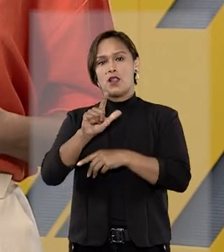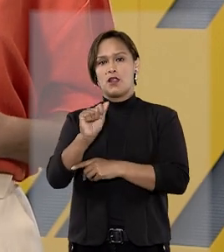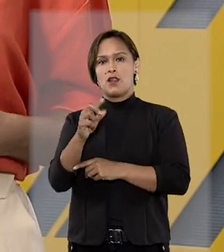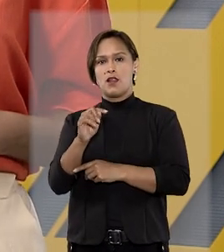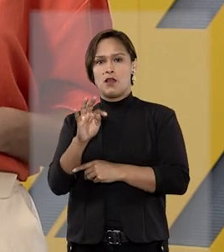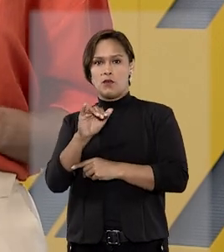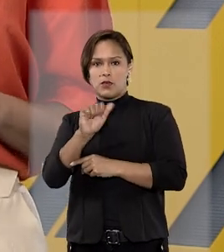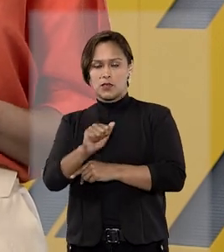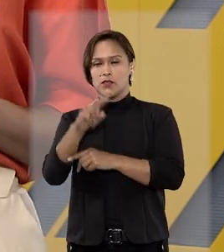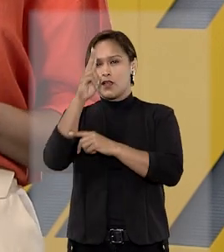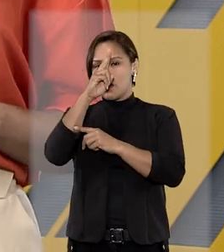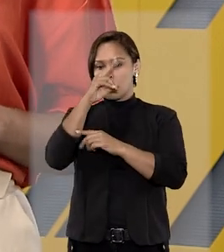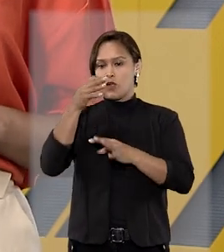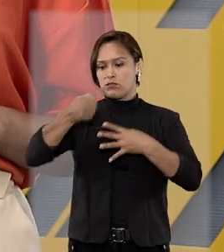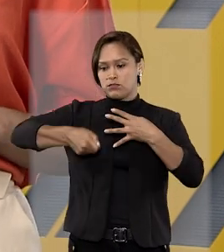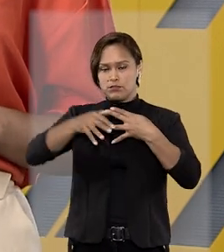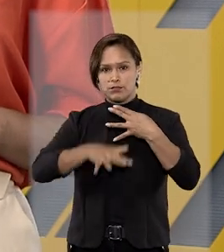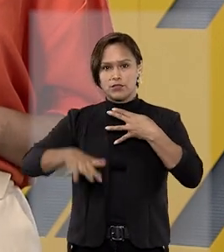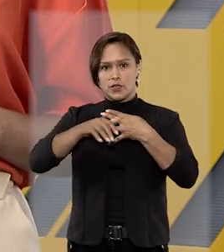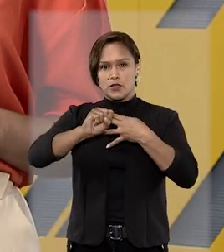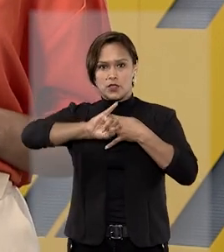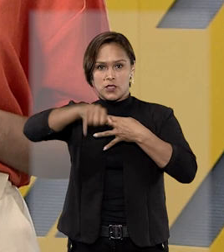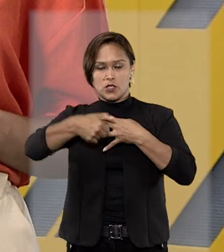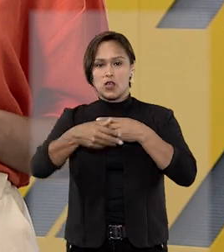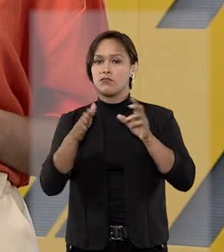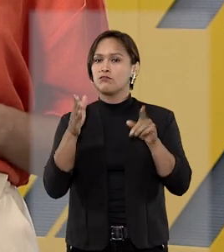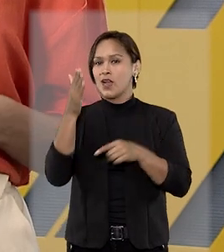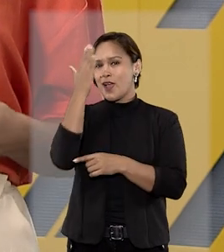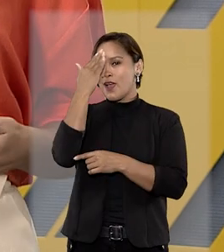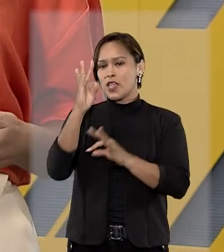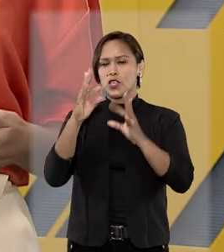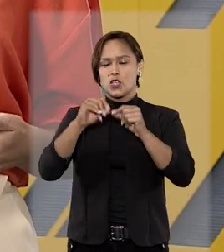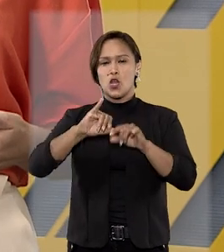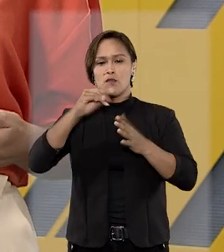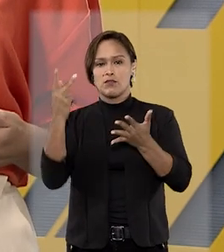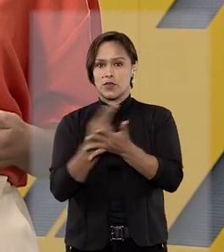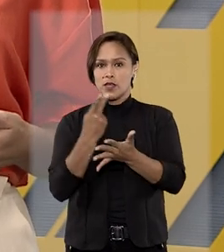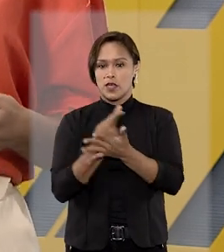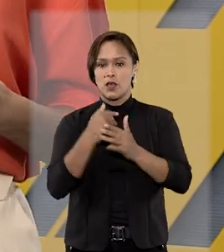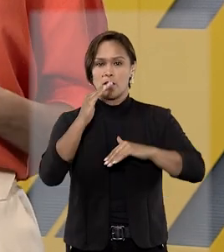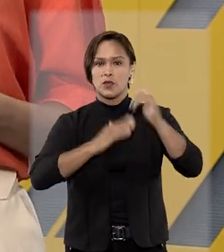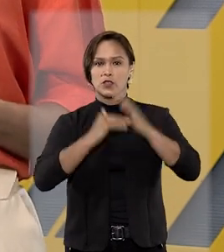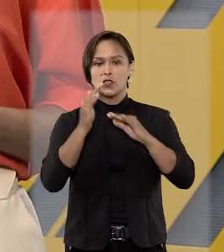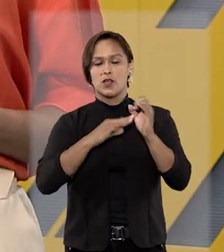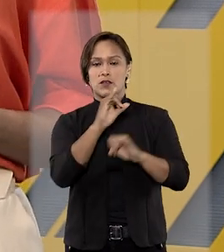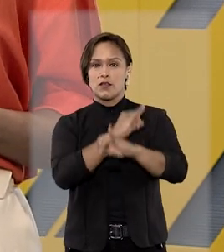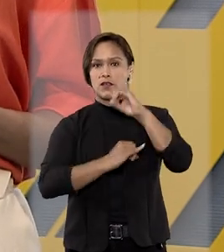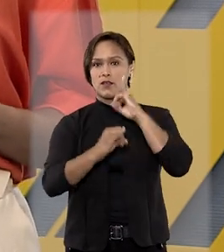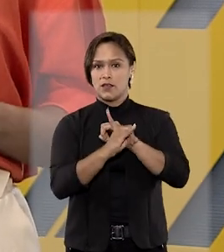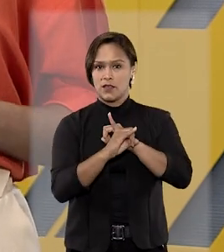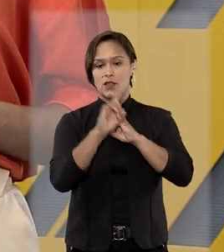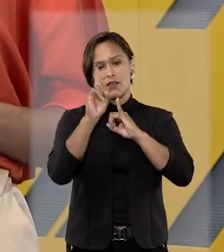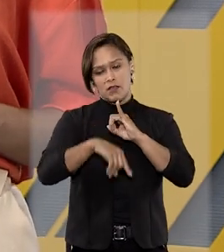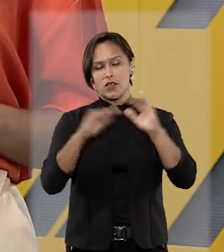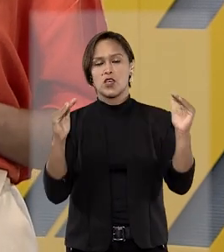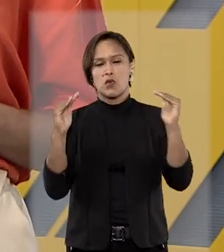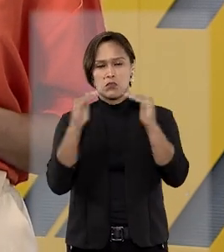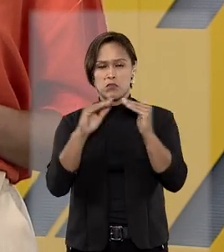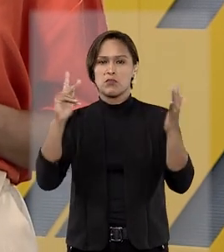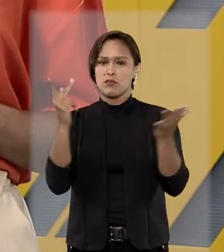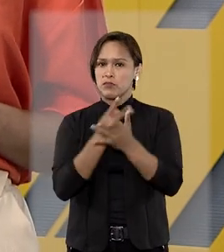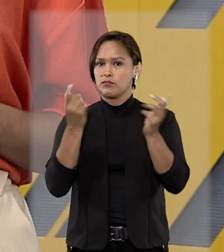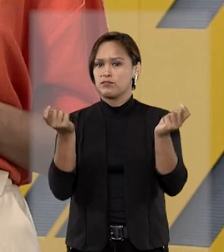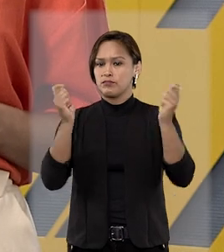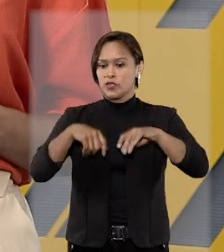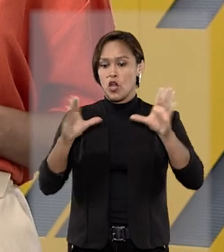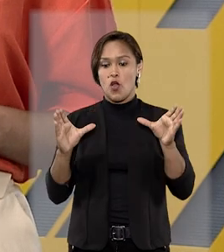ministra Laurita Vaz lembrou que a jurisprudência da corte considera, na hipótese de delito praticado pela internet, que a consumação